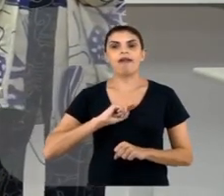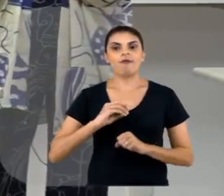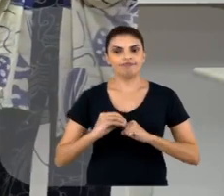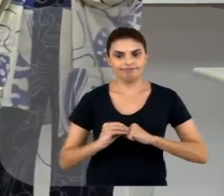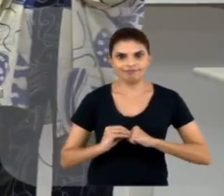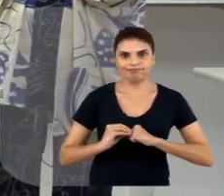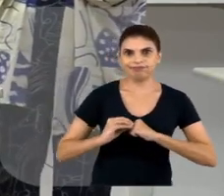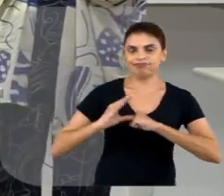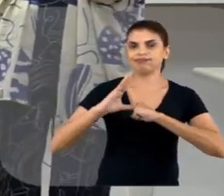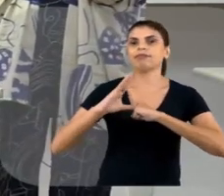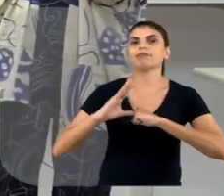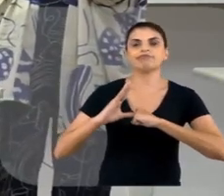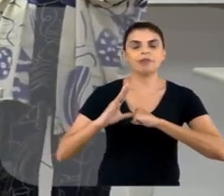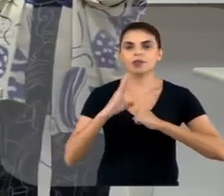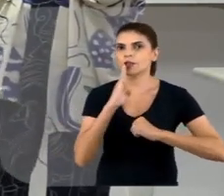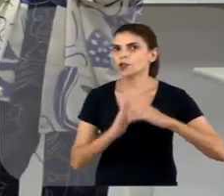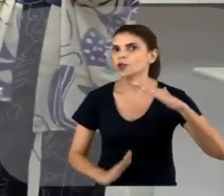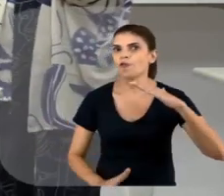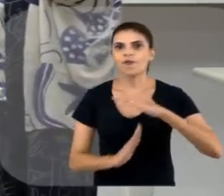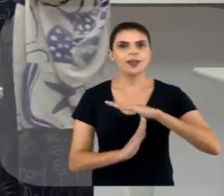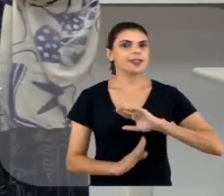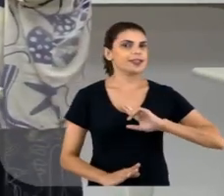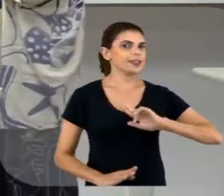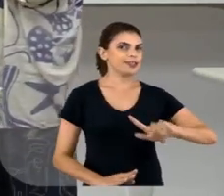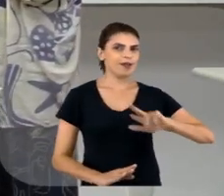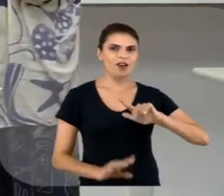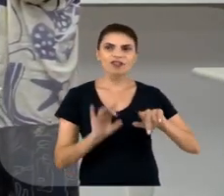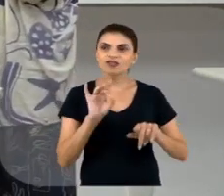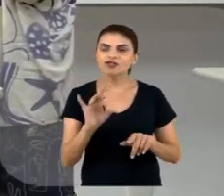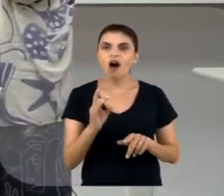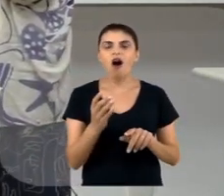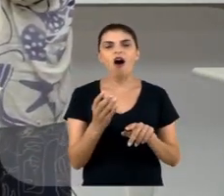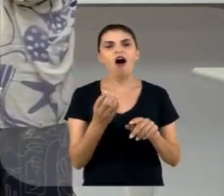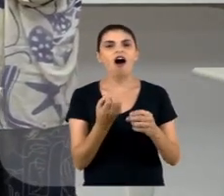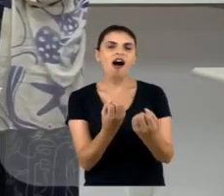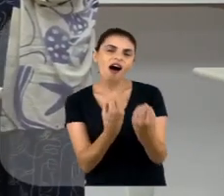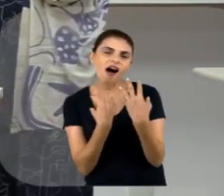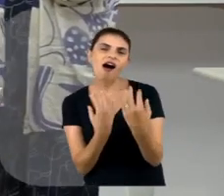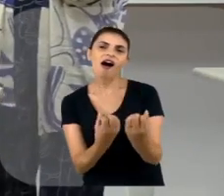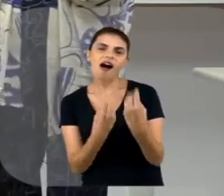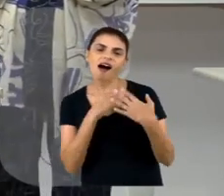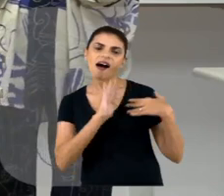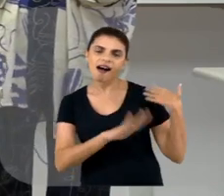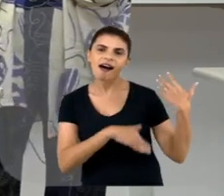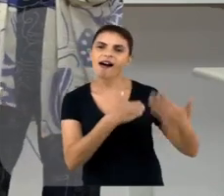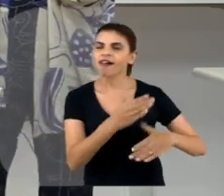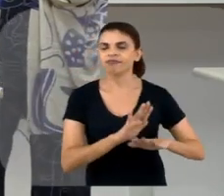é mais suficiente, né? Não é só isso de que se trata